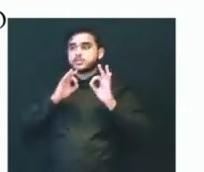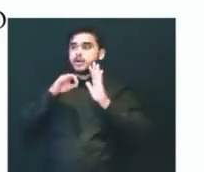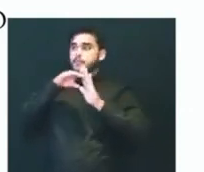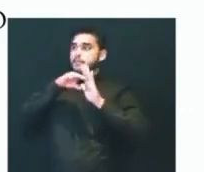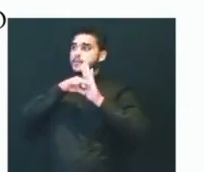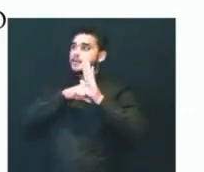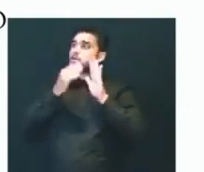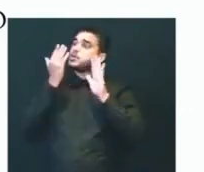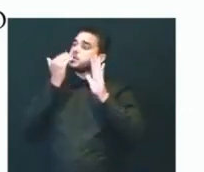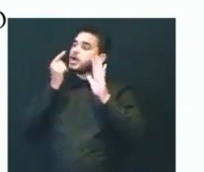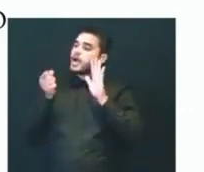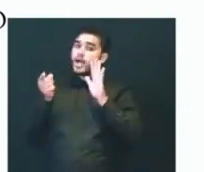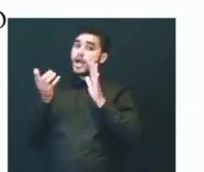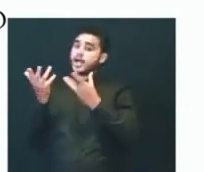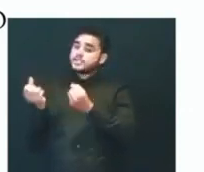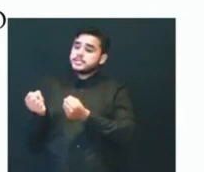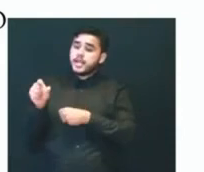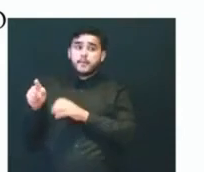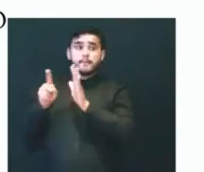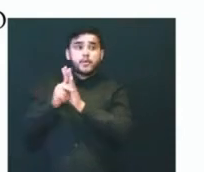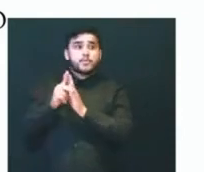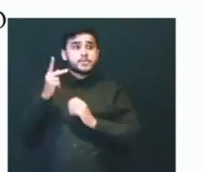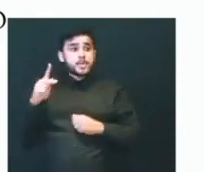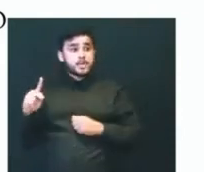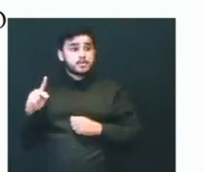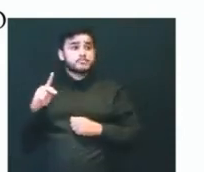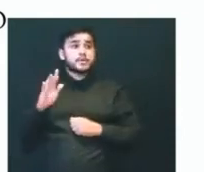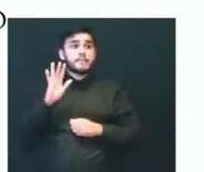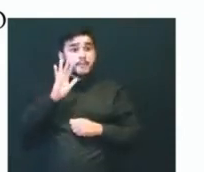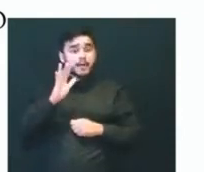para esse paciente, mas a gente pode